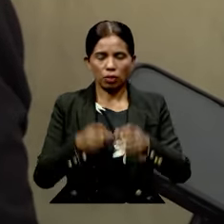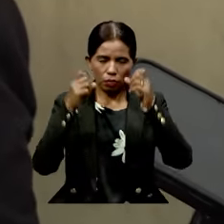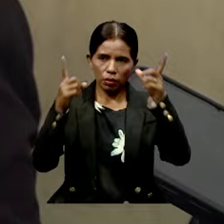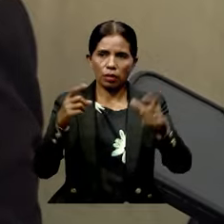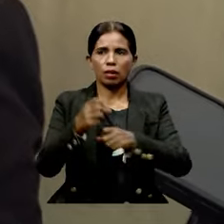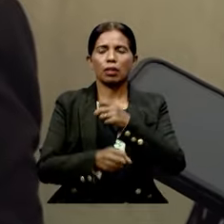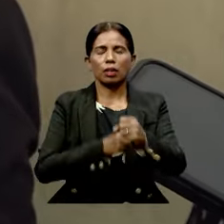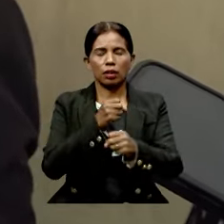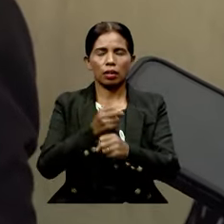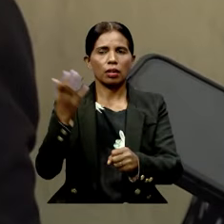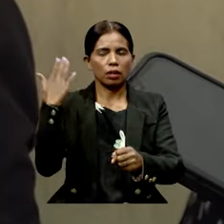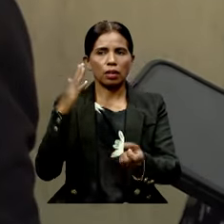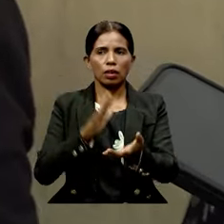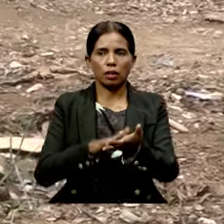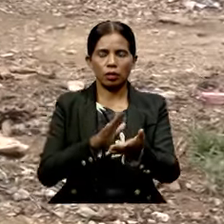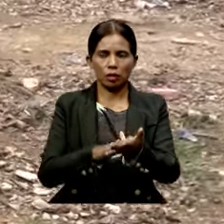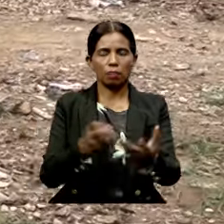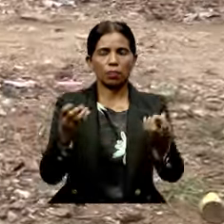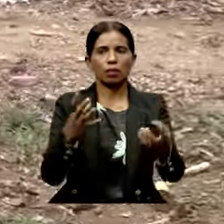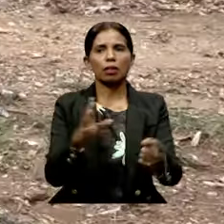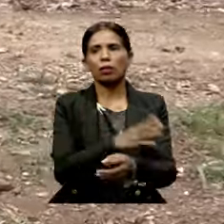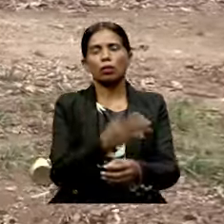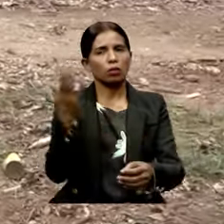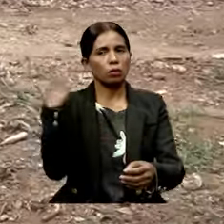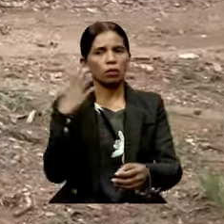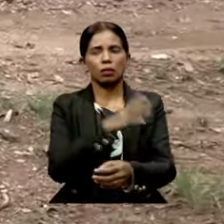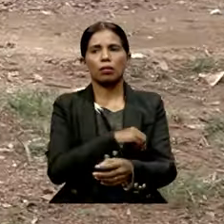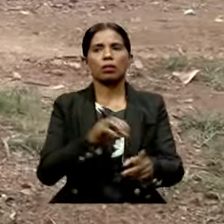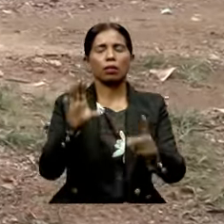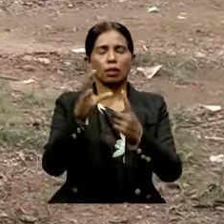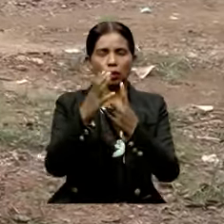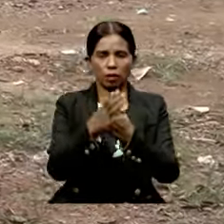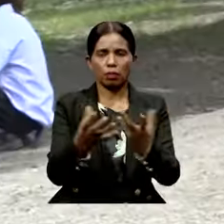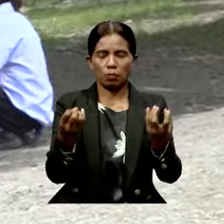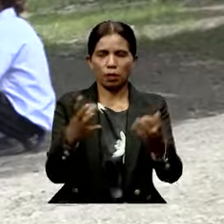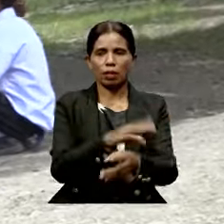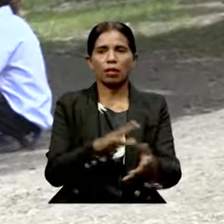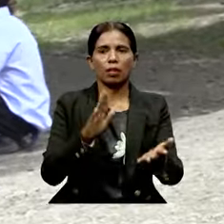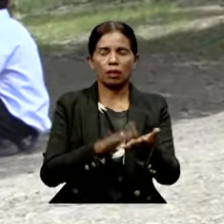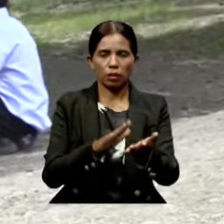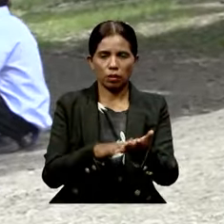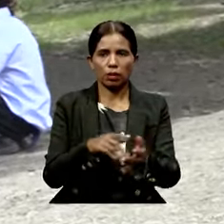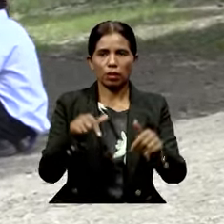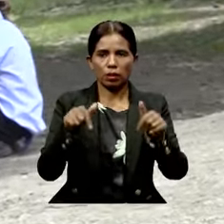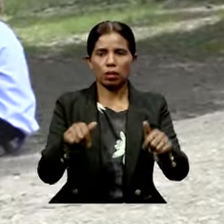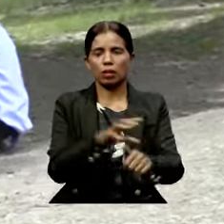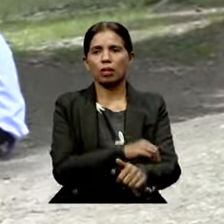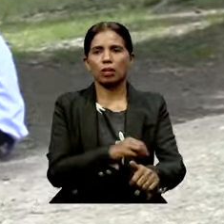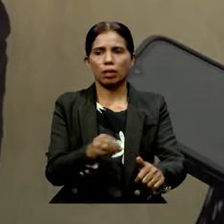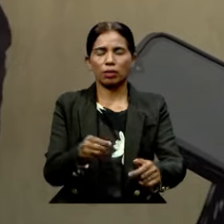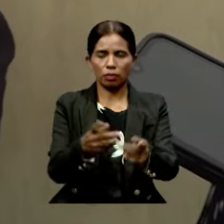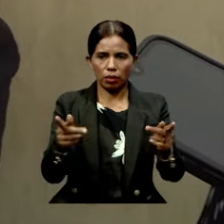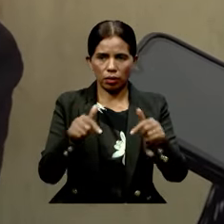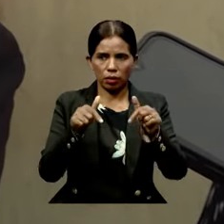aqui na Liba, moço escola filial Barak, antes, né, moço classe paralelo Barak. A nessa escola filial da, né, ou a básica central da,